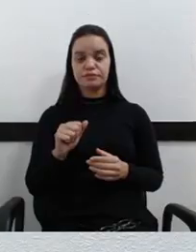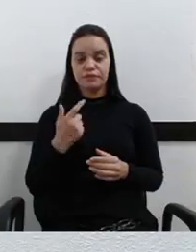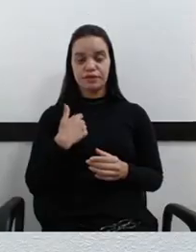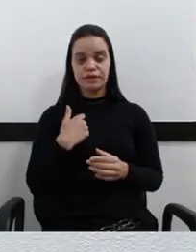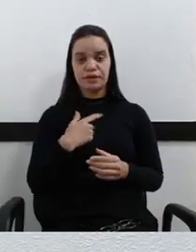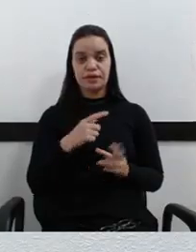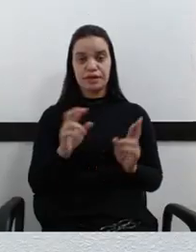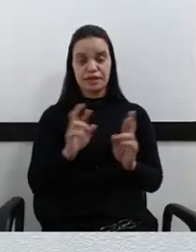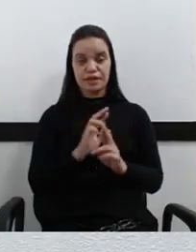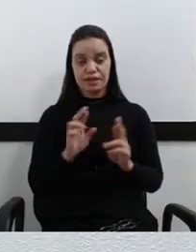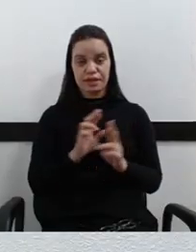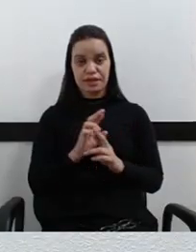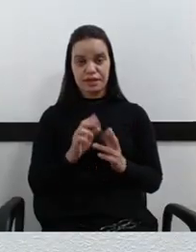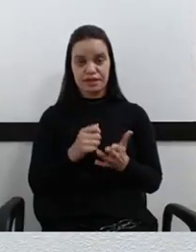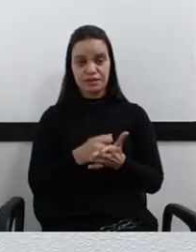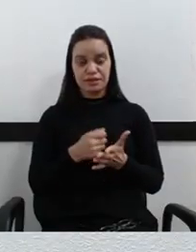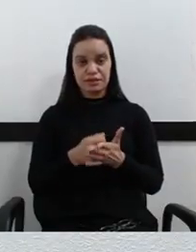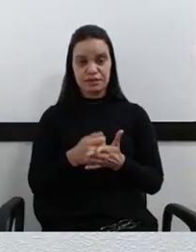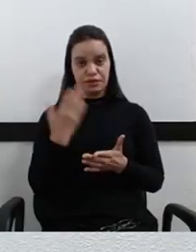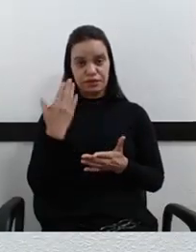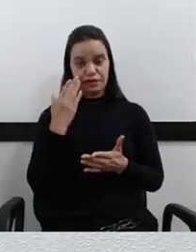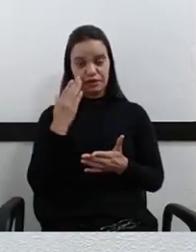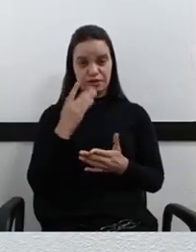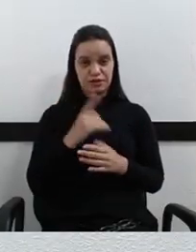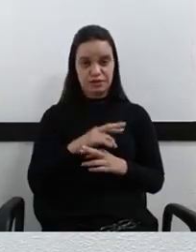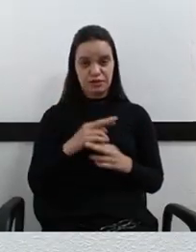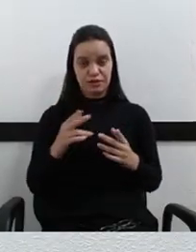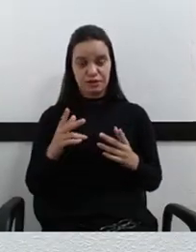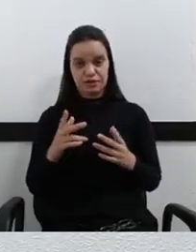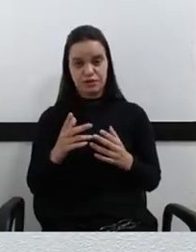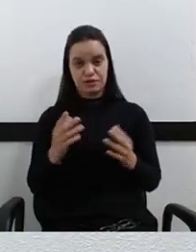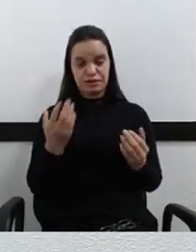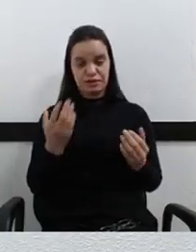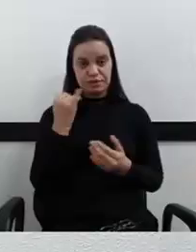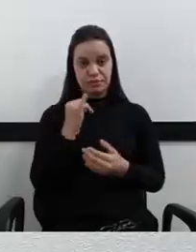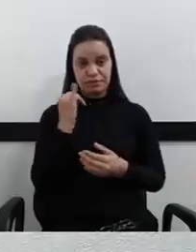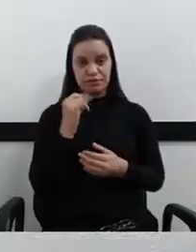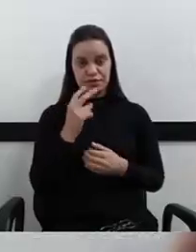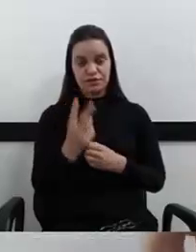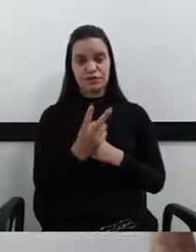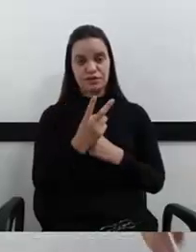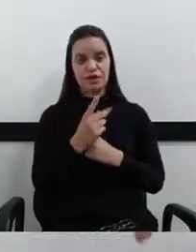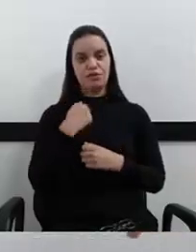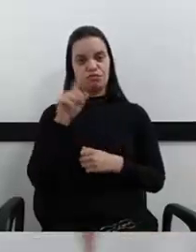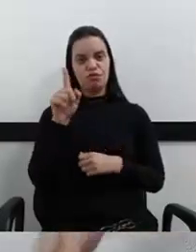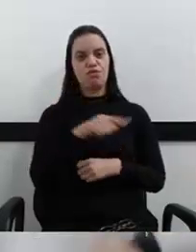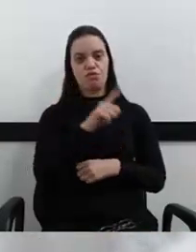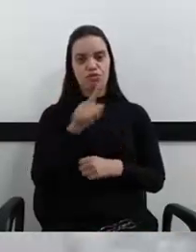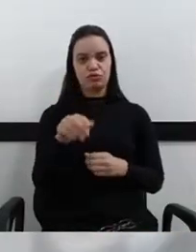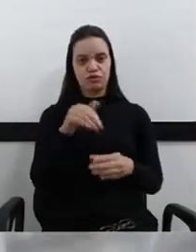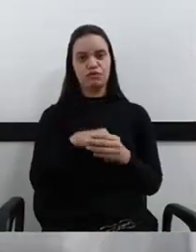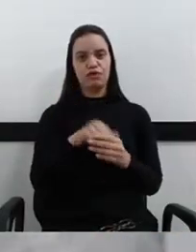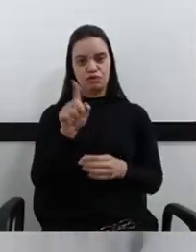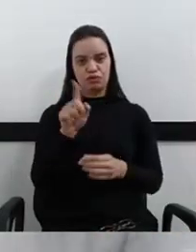Em relação às compensações, considerando o controle externo, a necessidade da gente se resguardar, eu voto também para contra. pagar isso.